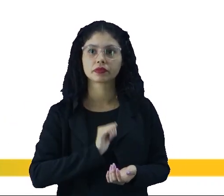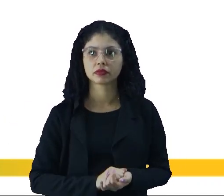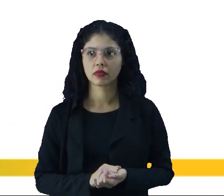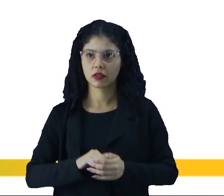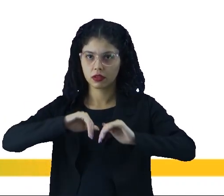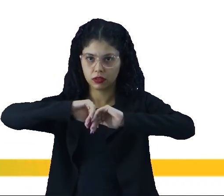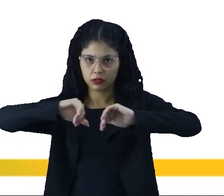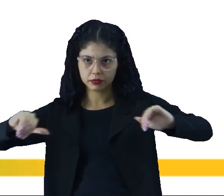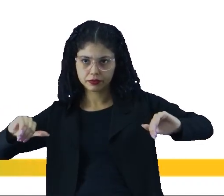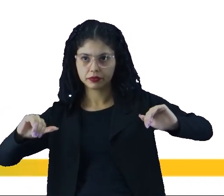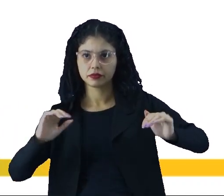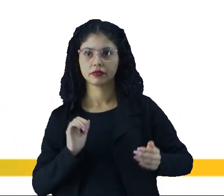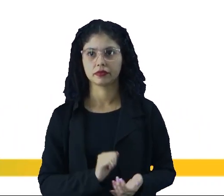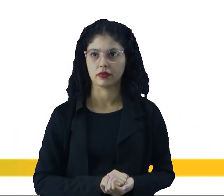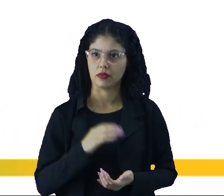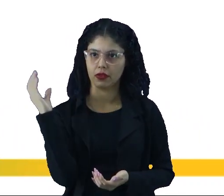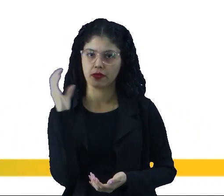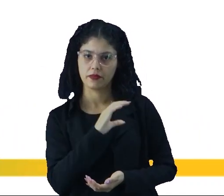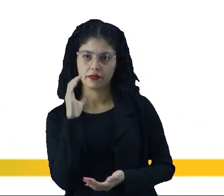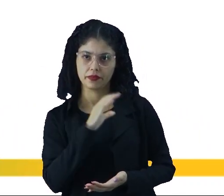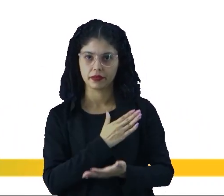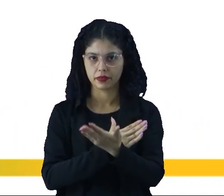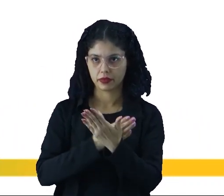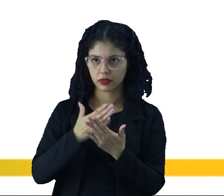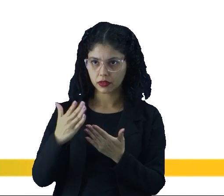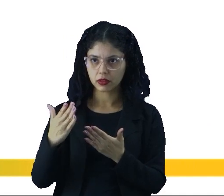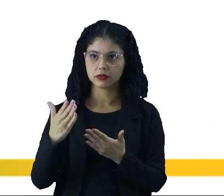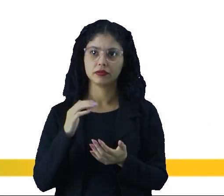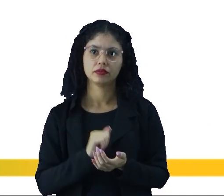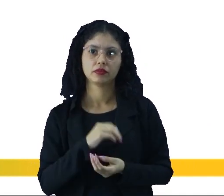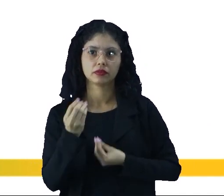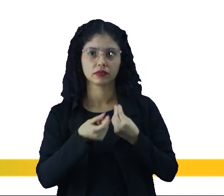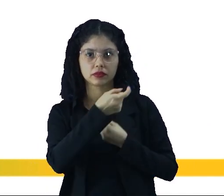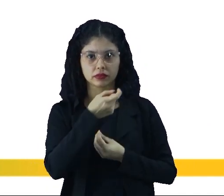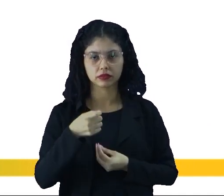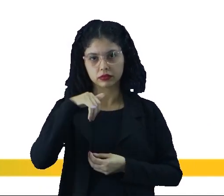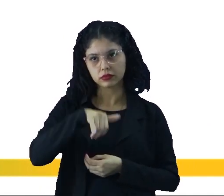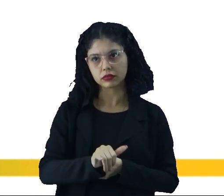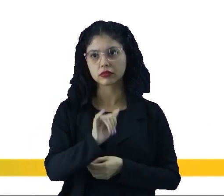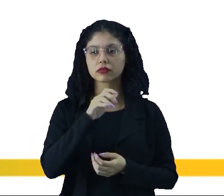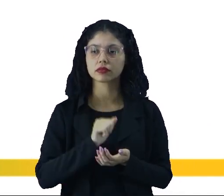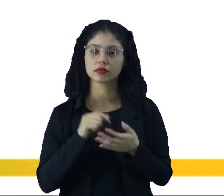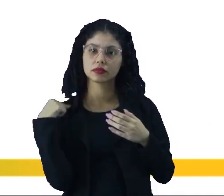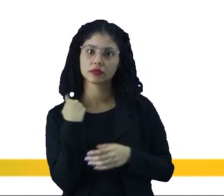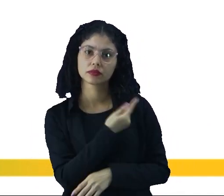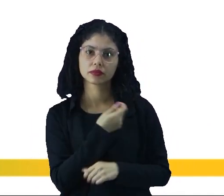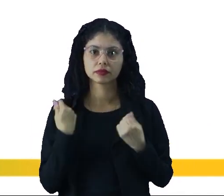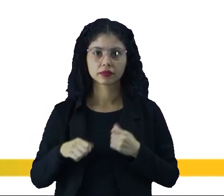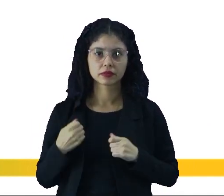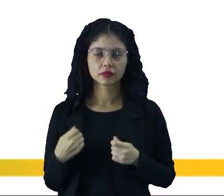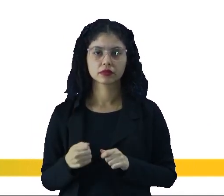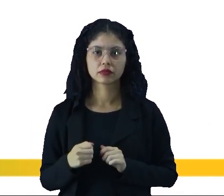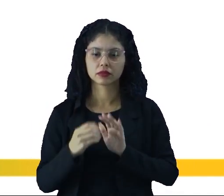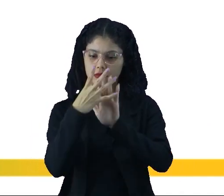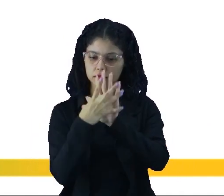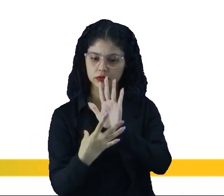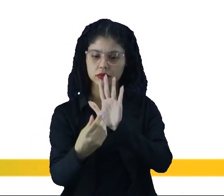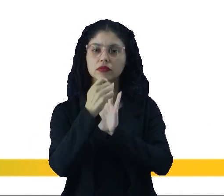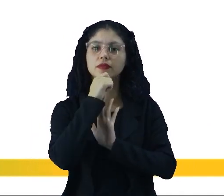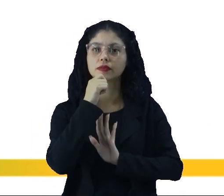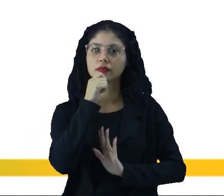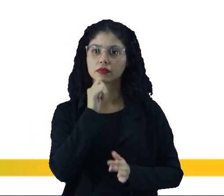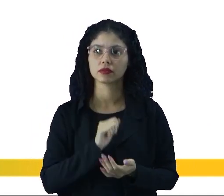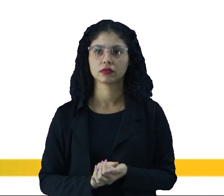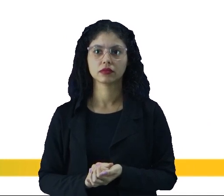calcularmos separadamente esses componentes, tanto no eixo X como no eixo Y, a gente precisa fazer uma projeção,